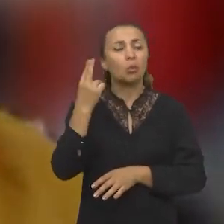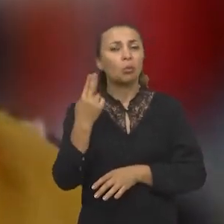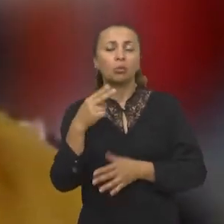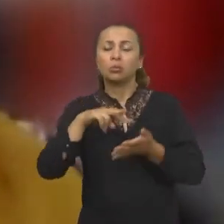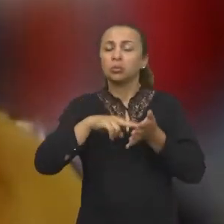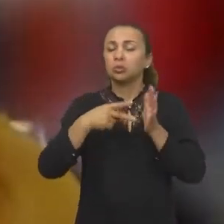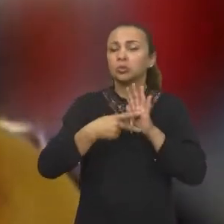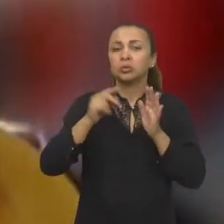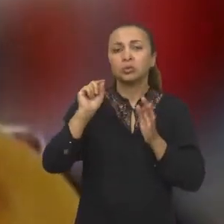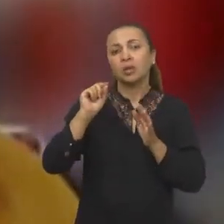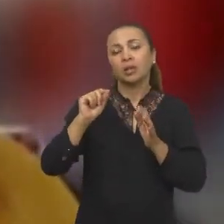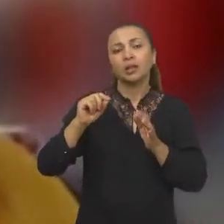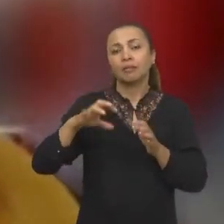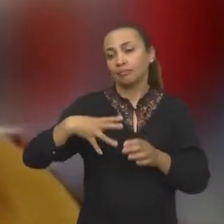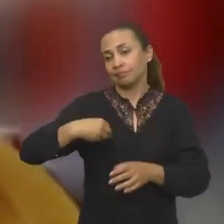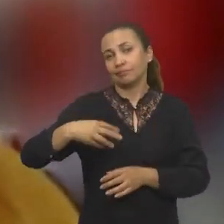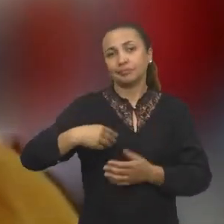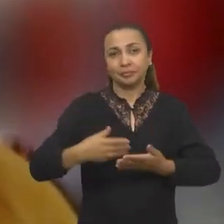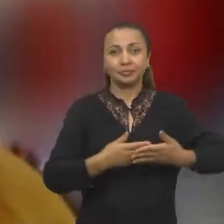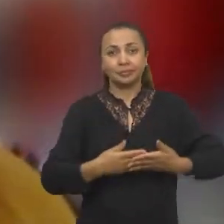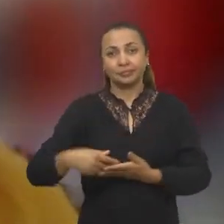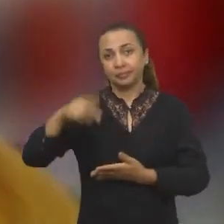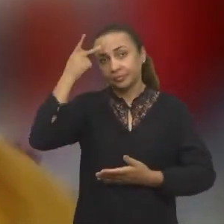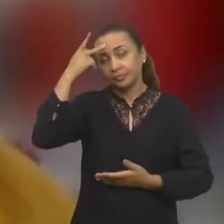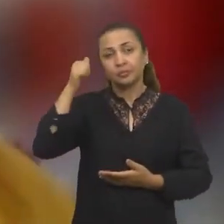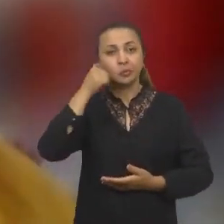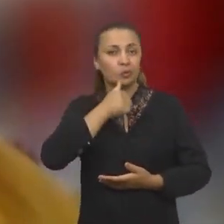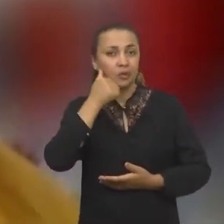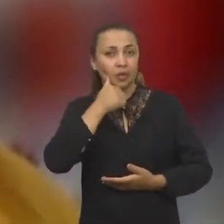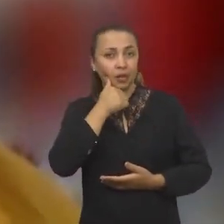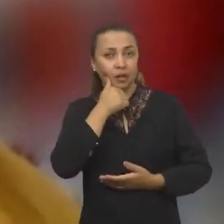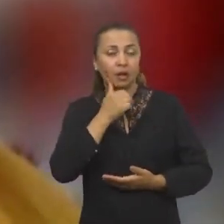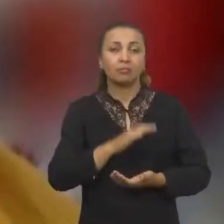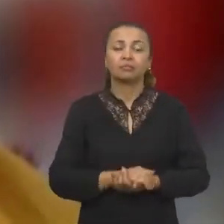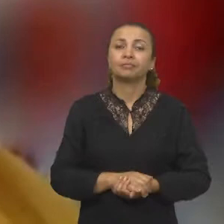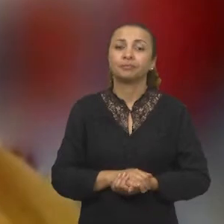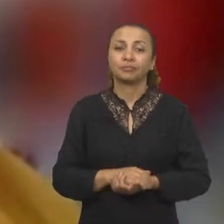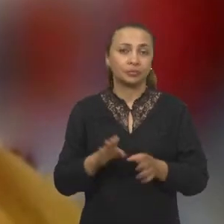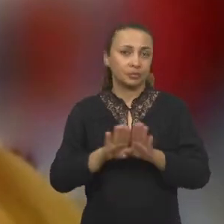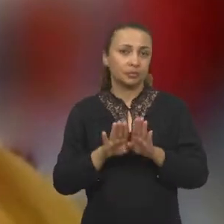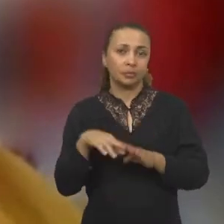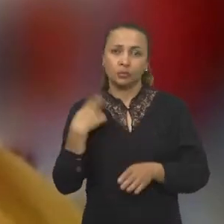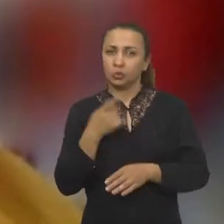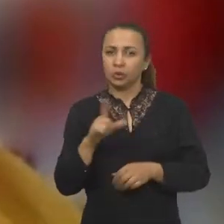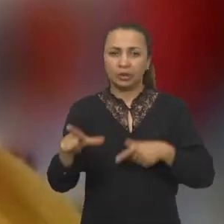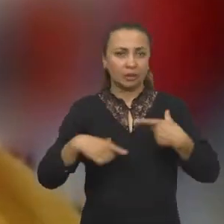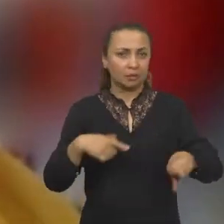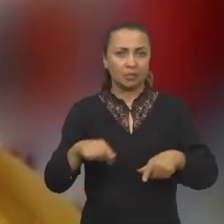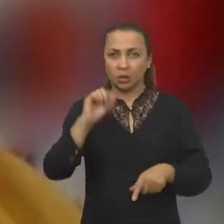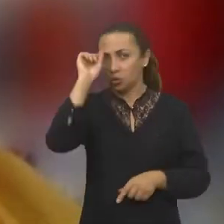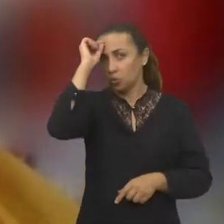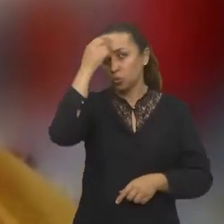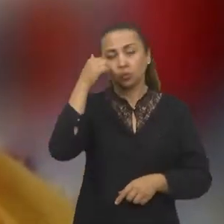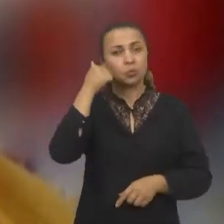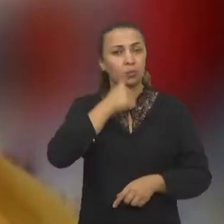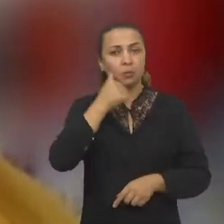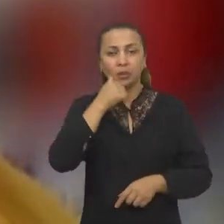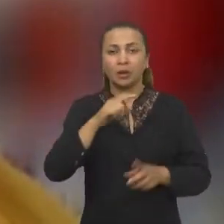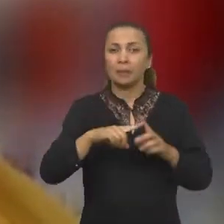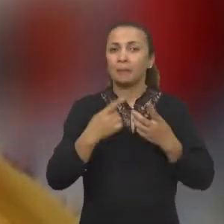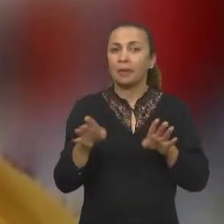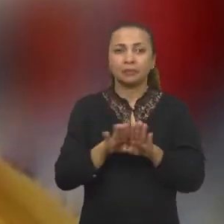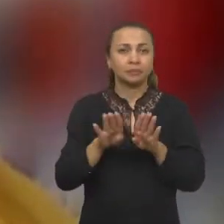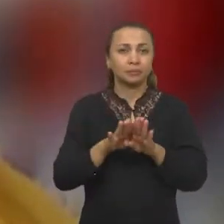família, e nessa família nós trabalhamos com as avós, com os amigos, com os vizinhos. que essas pessoas, elas são rede de